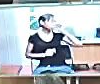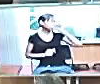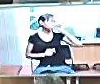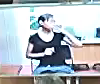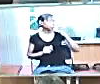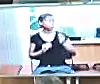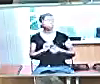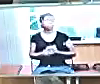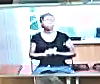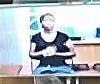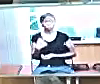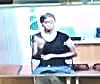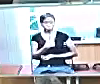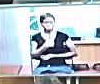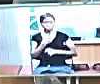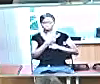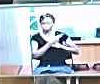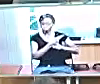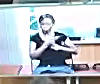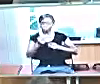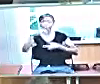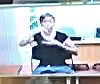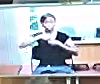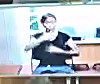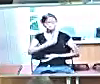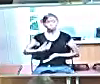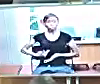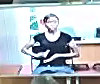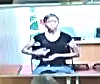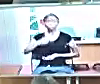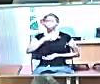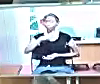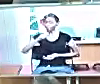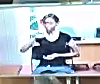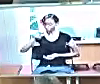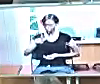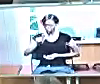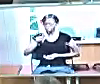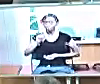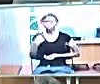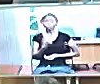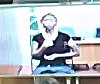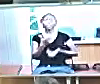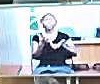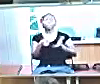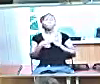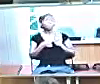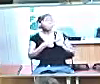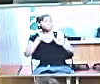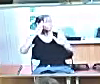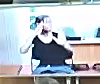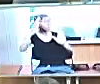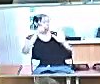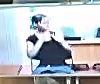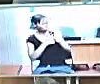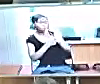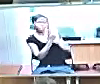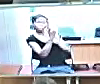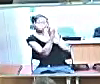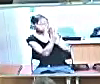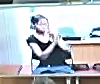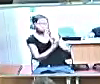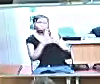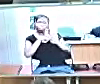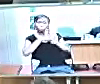as nossas conquistas aqui no governo evita piaget gostaríamos de que gostaríamos de destacar aqui o programa de apoio financeiro